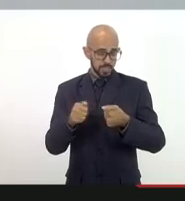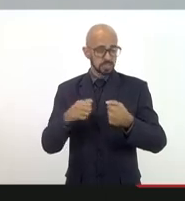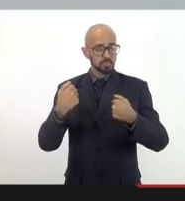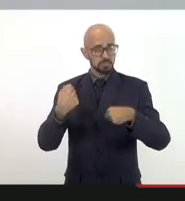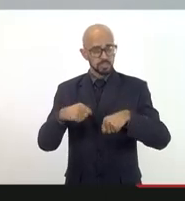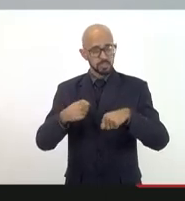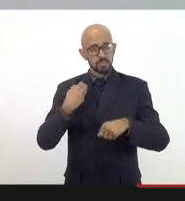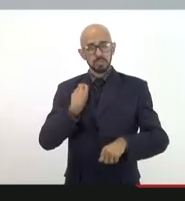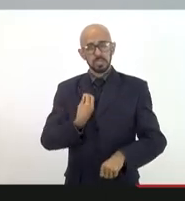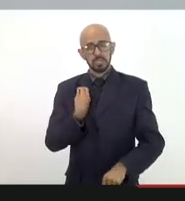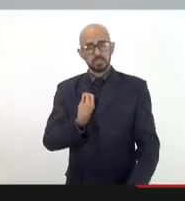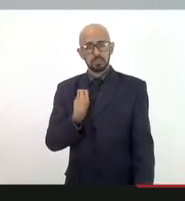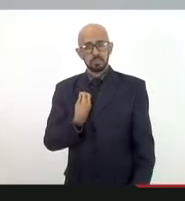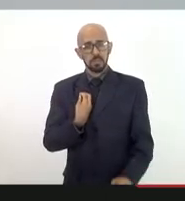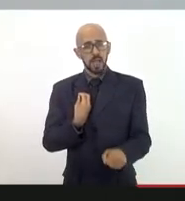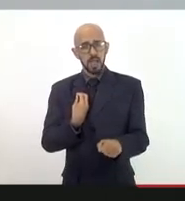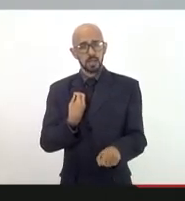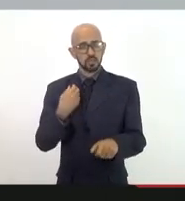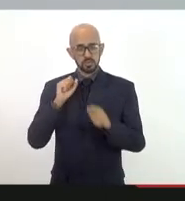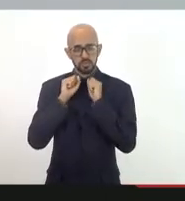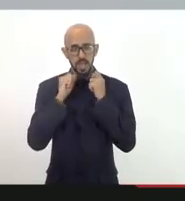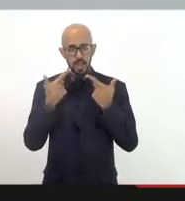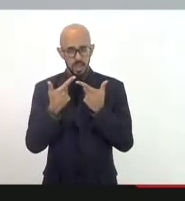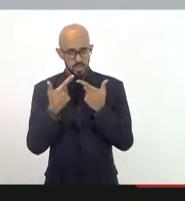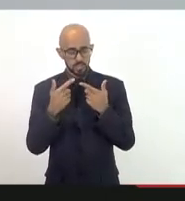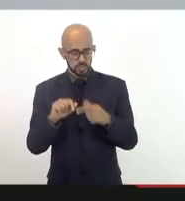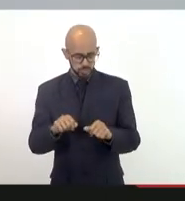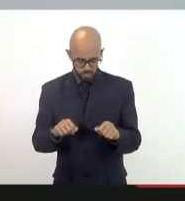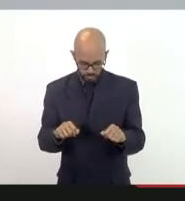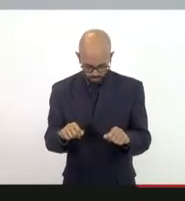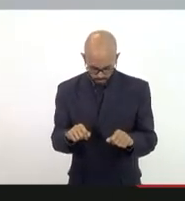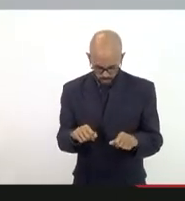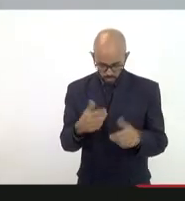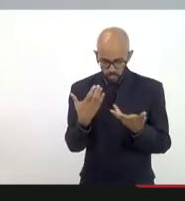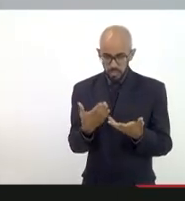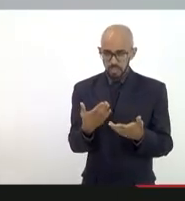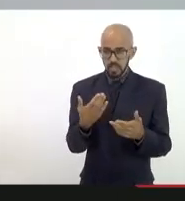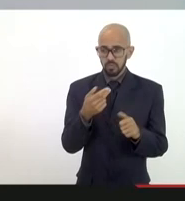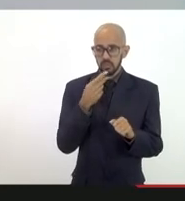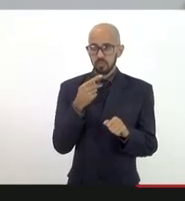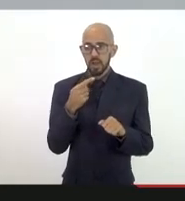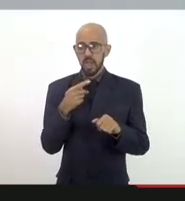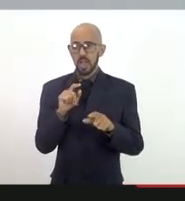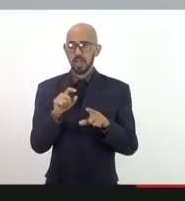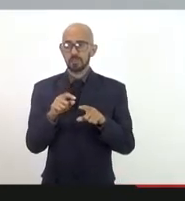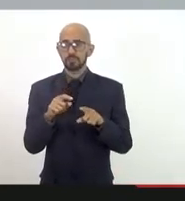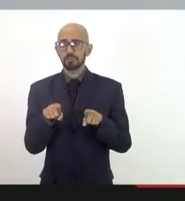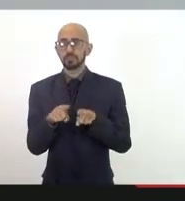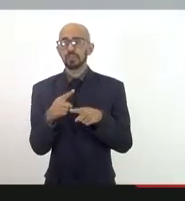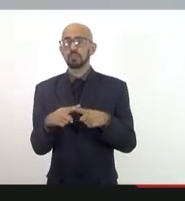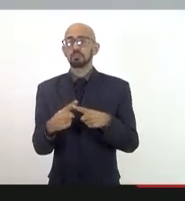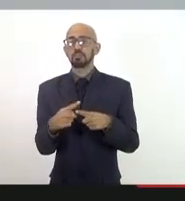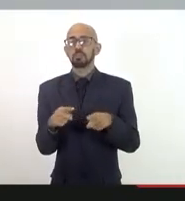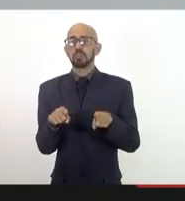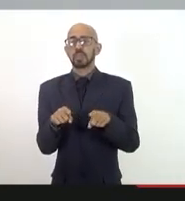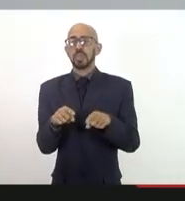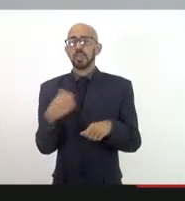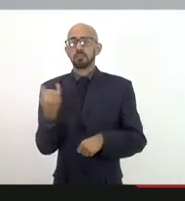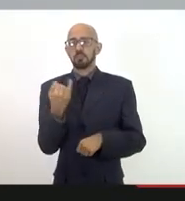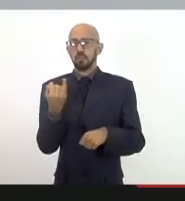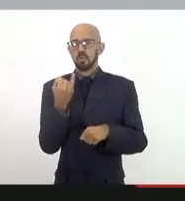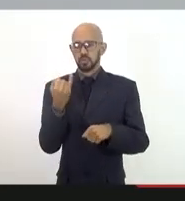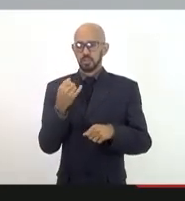para os debates aqui na Assembleia Legislativa. Enfim, eu queria fazer esse registro, essa pontuação, dizer que é claro que é muito importante